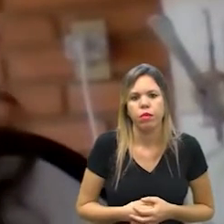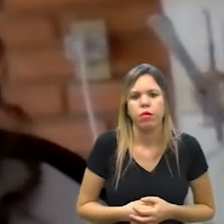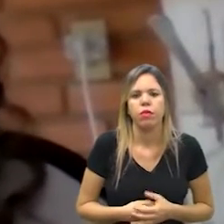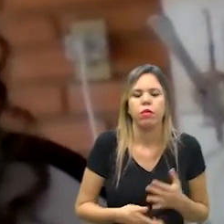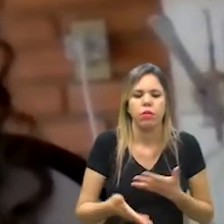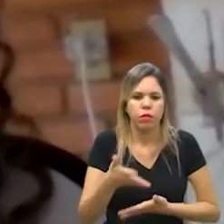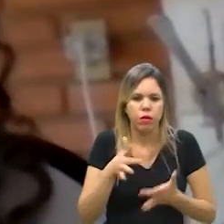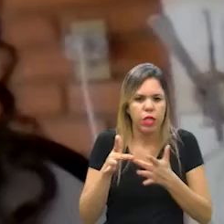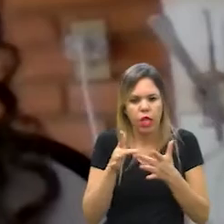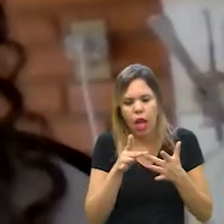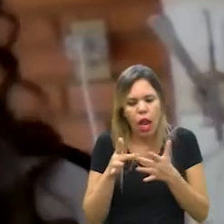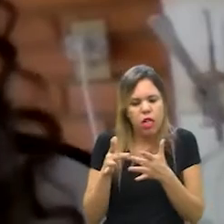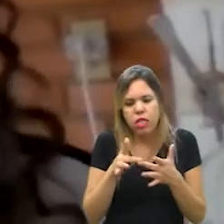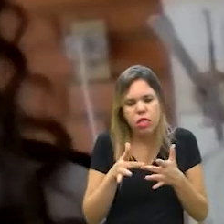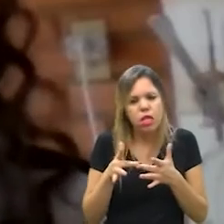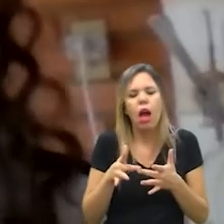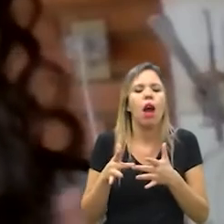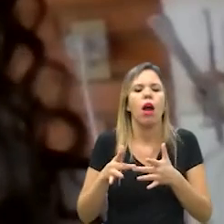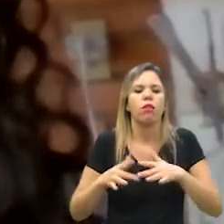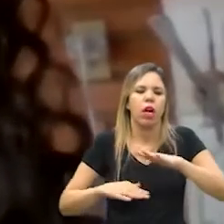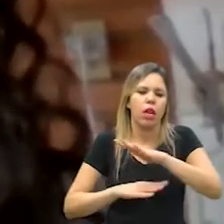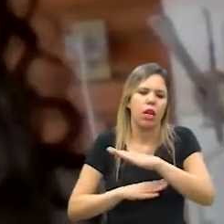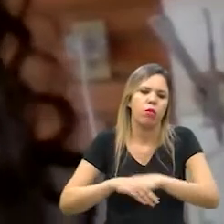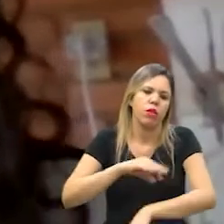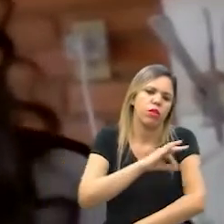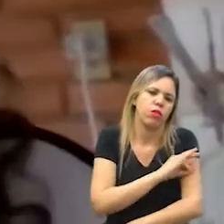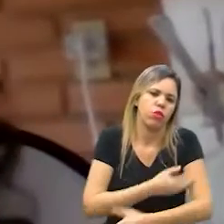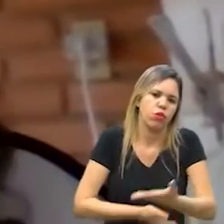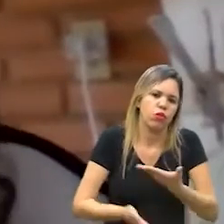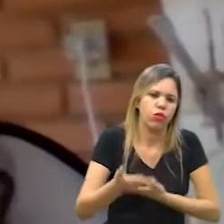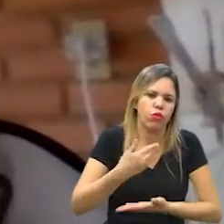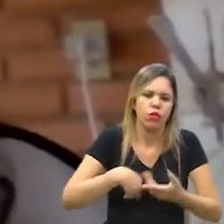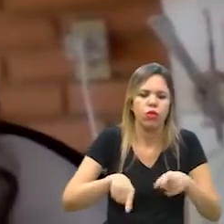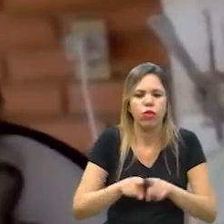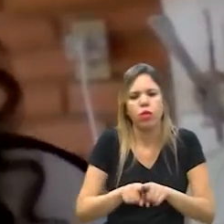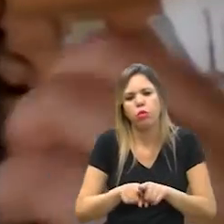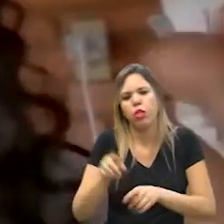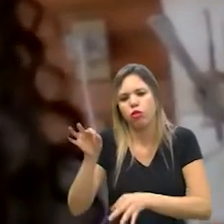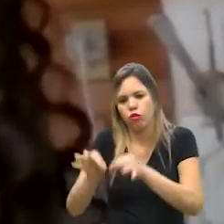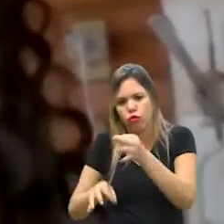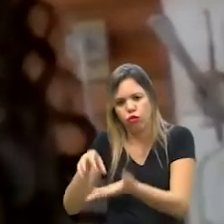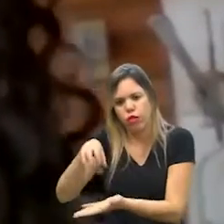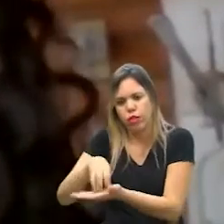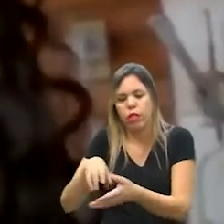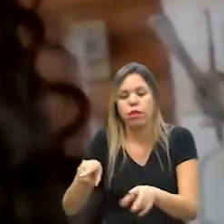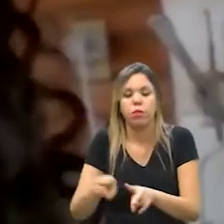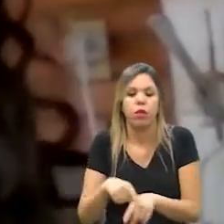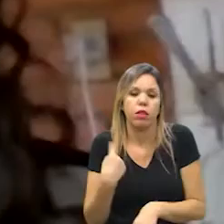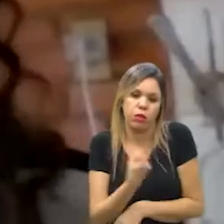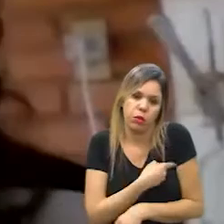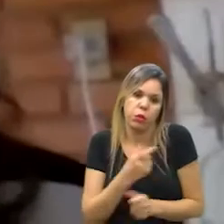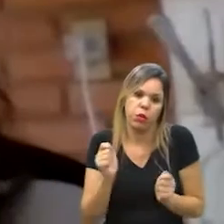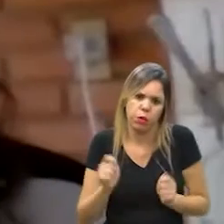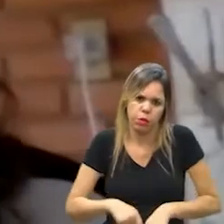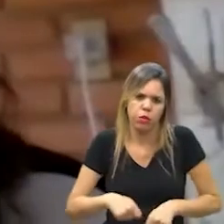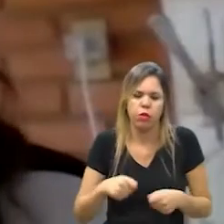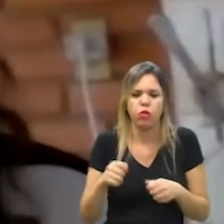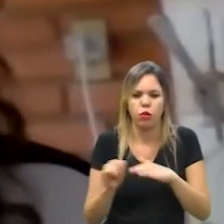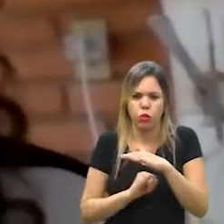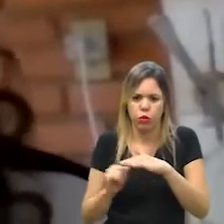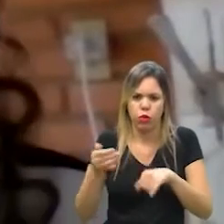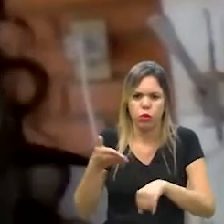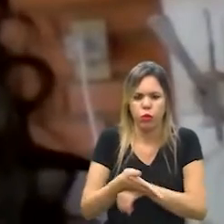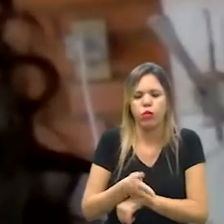políticas, a relação entre legislativo e executivo, a relação entre legislativo e